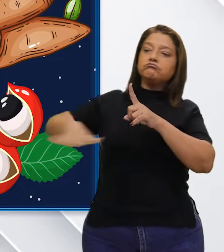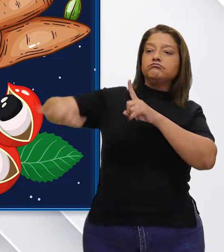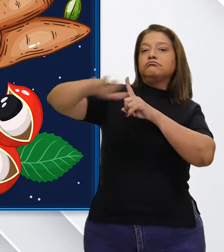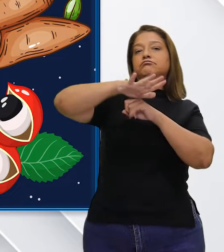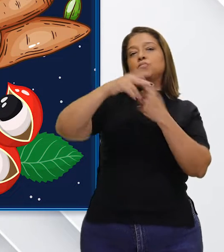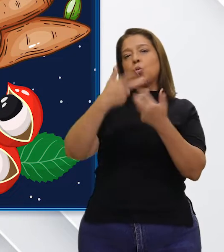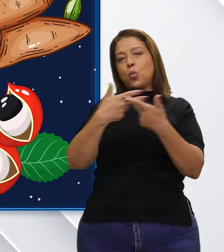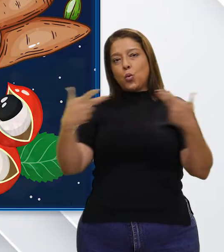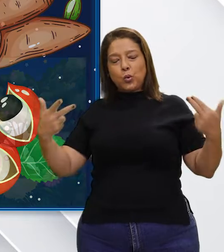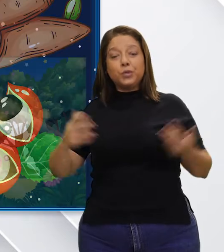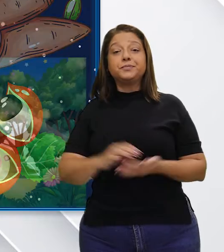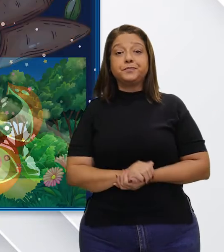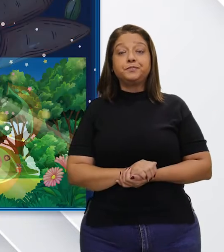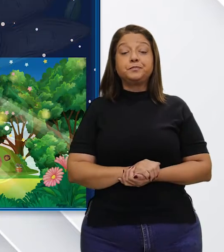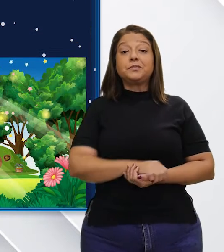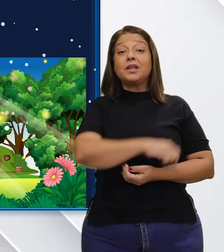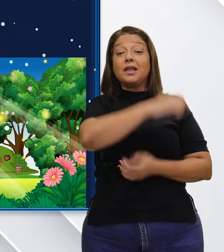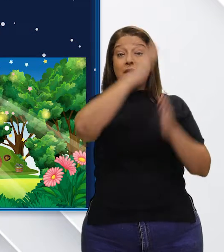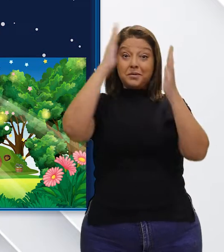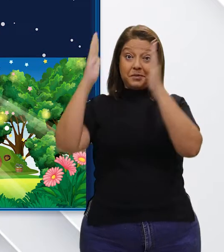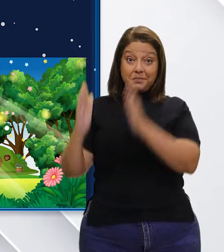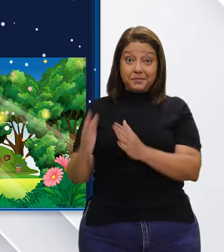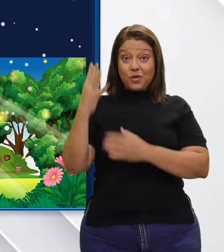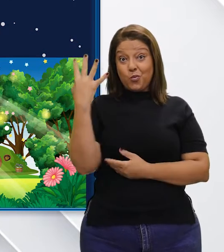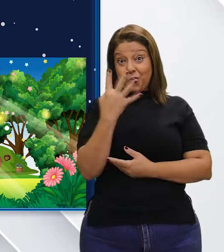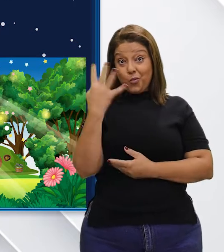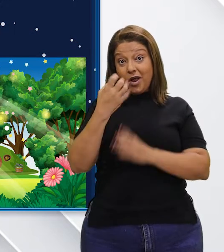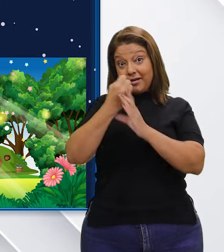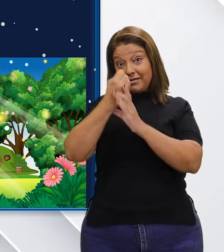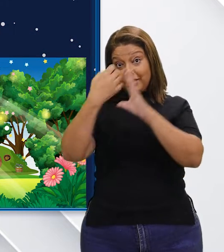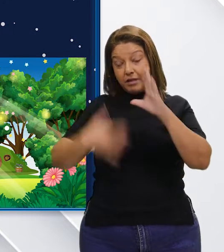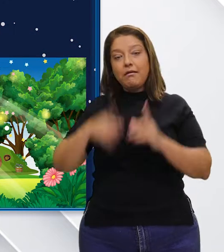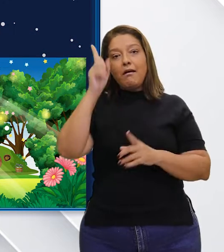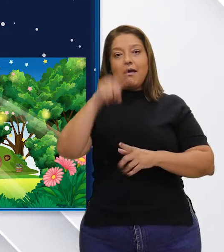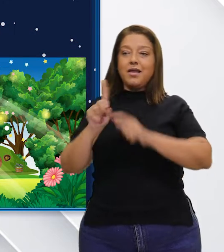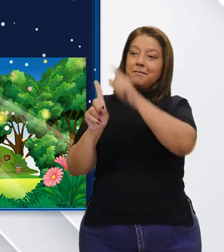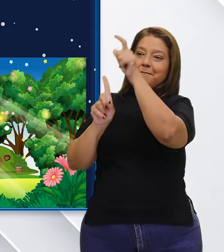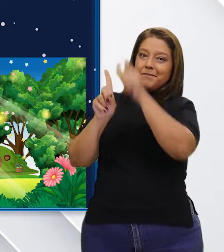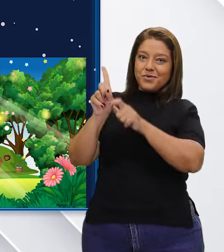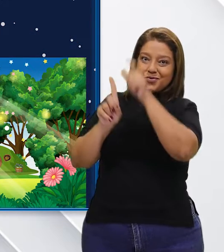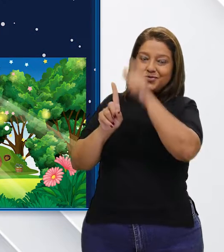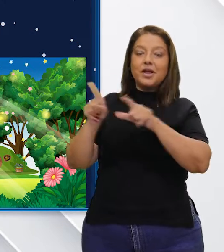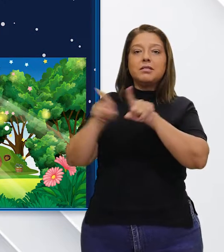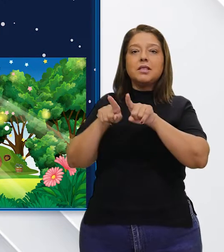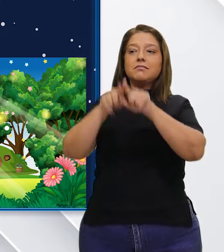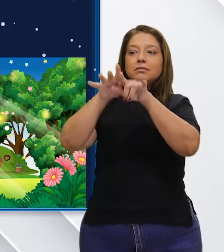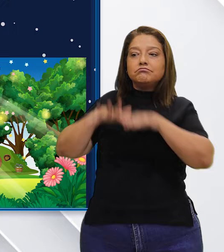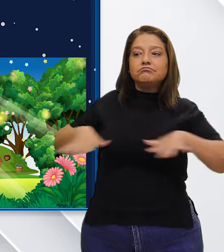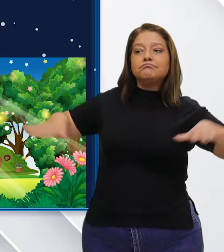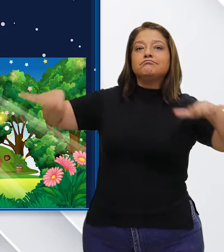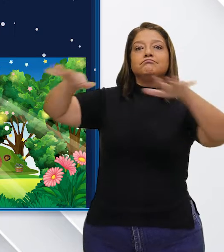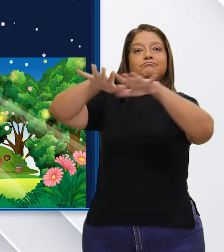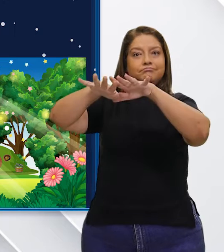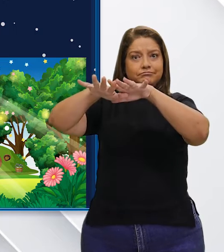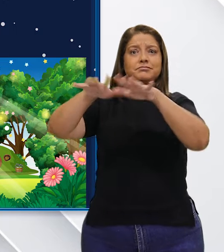uma sociedade. A quarta característica são os personagens e